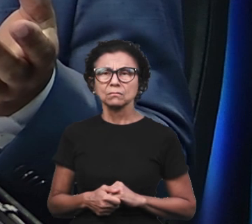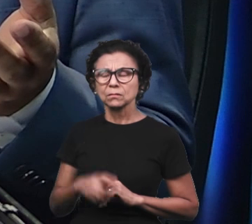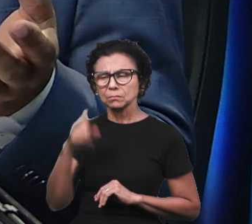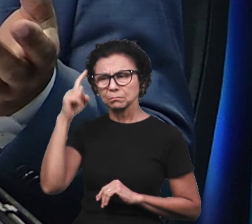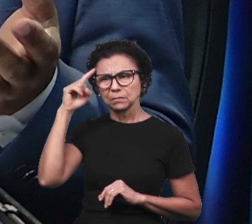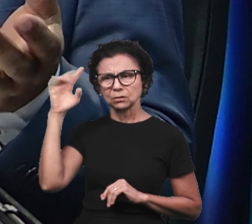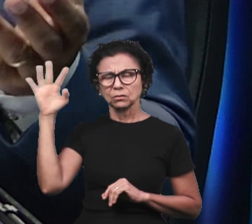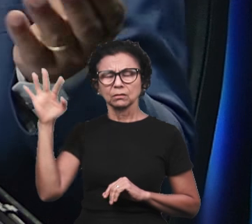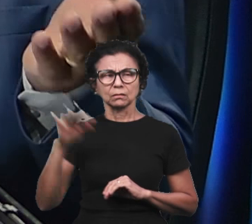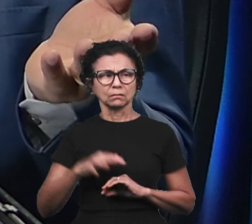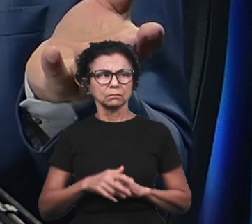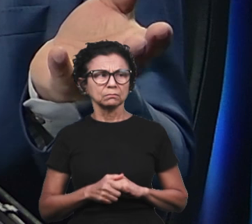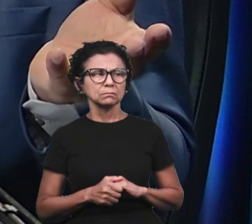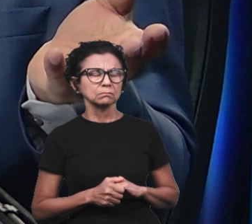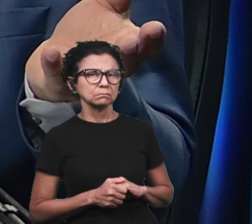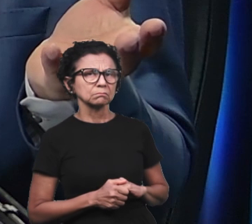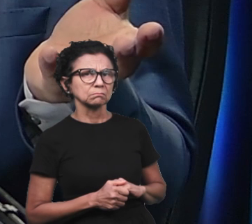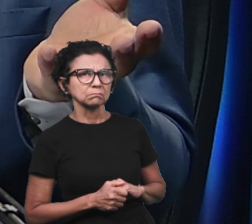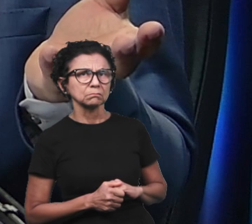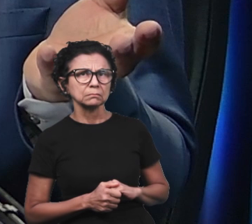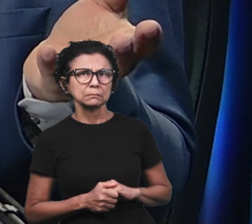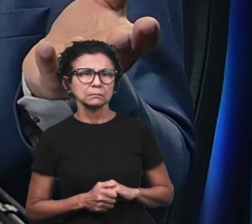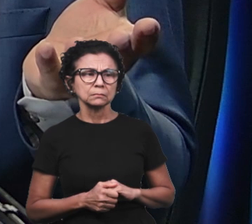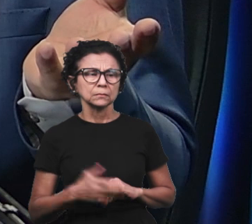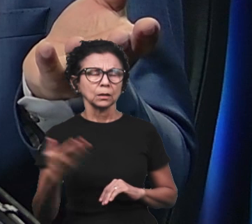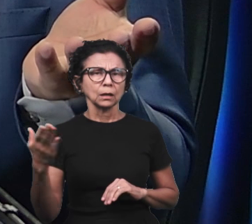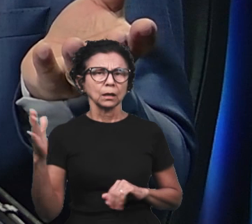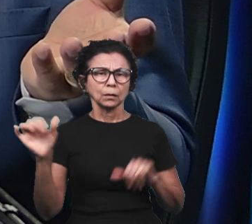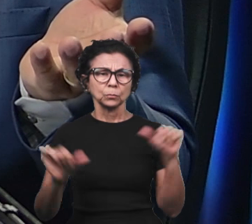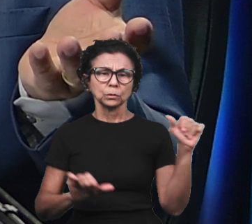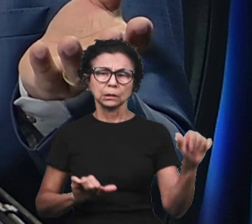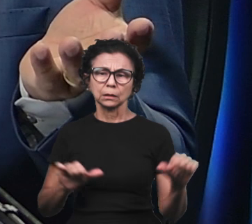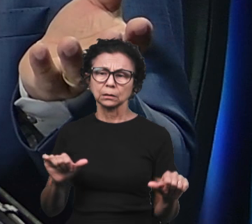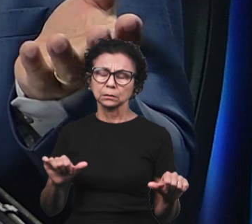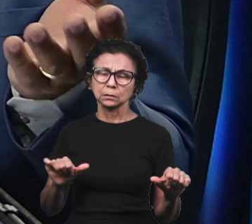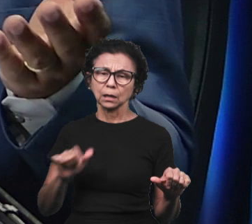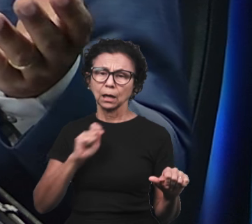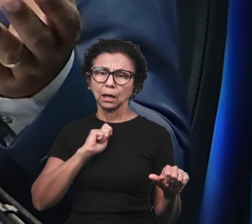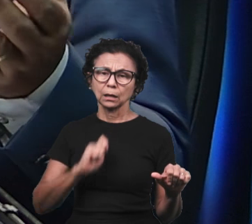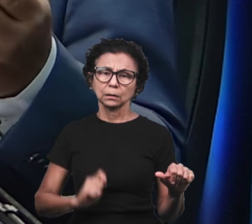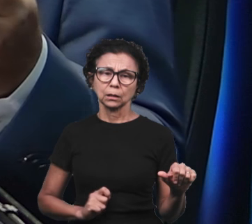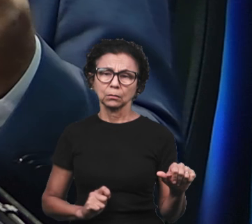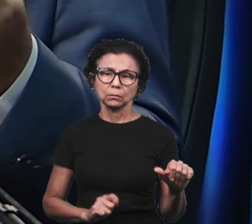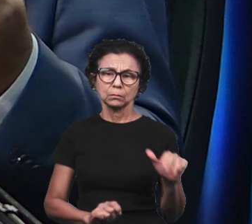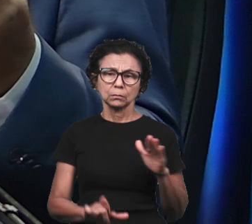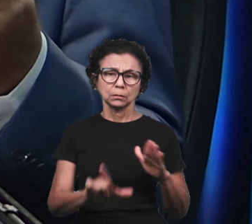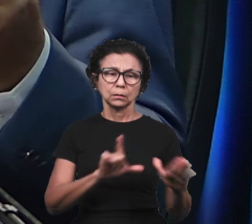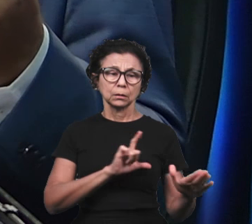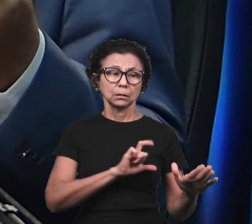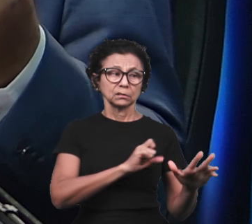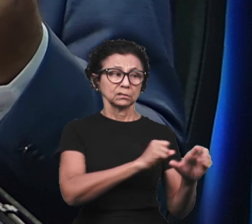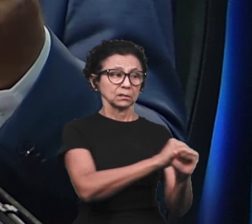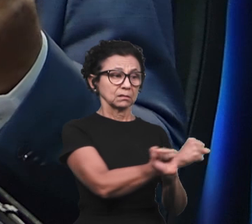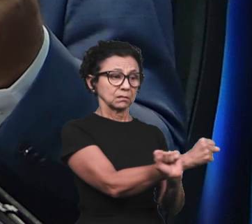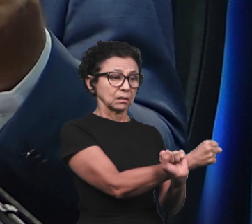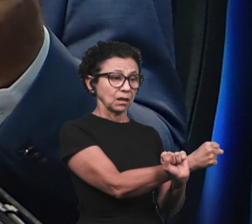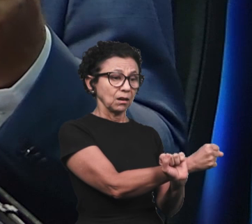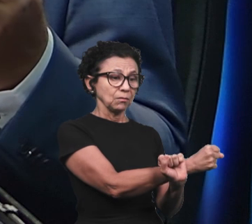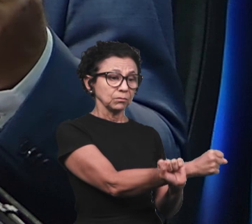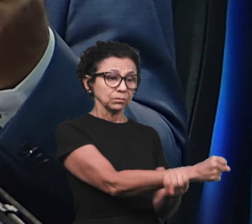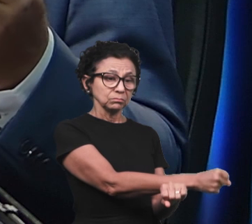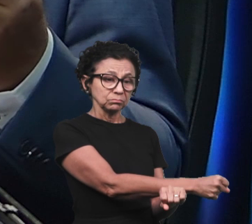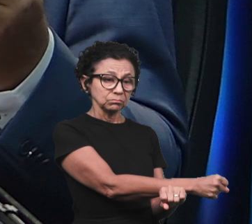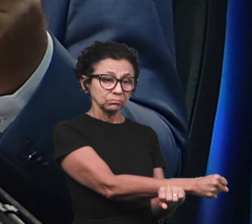trajetória, né, do escravo, e ele entrava agora lá no Santo